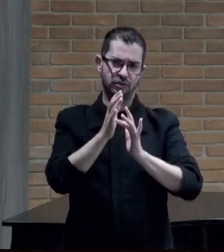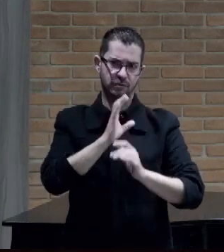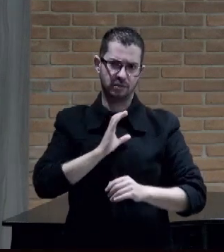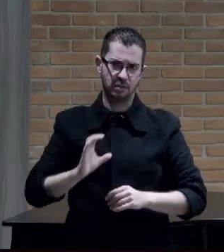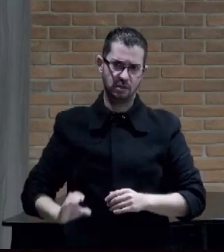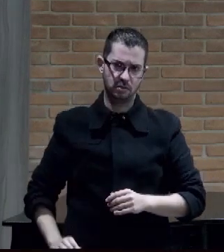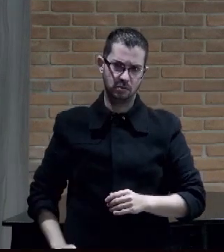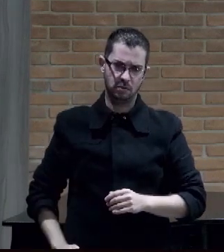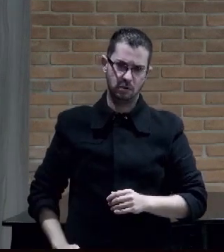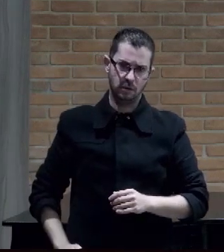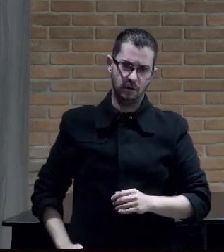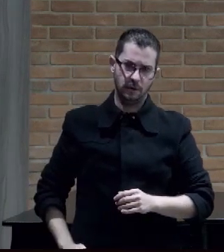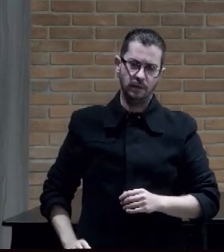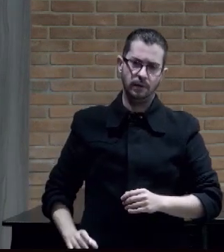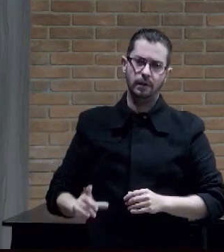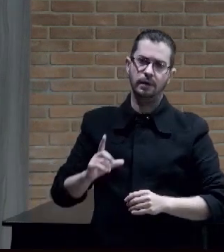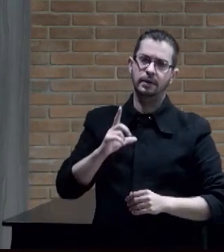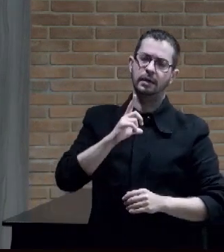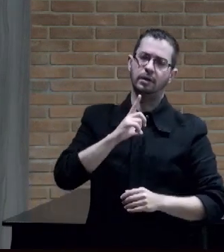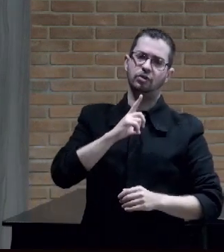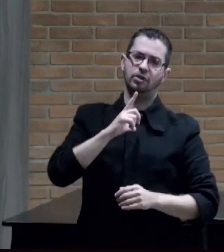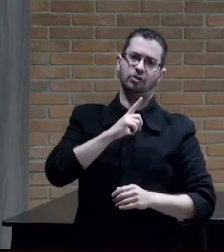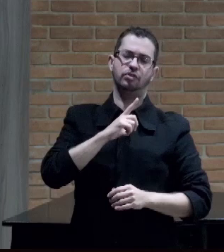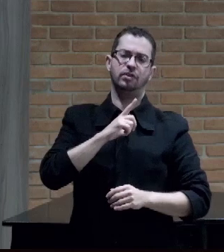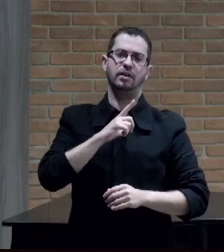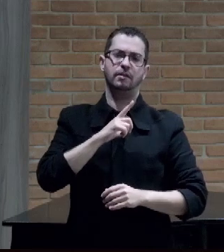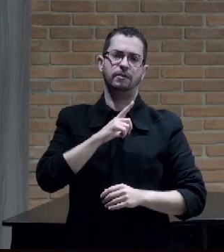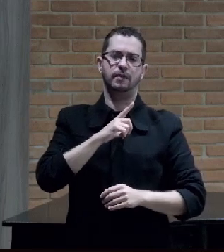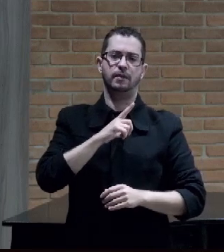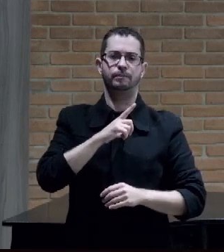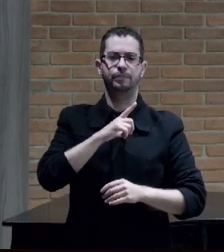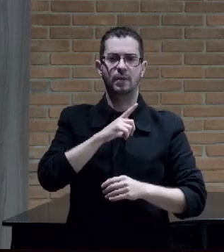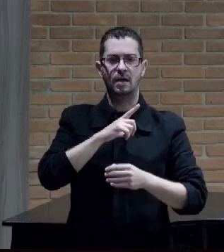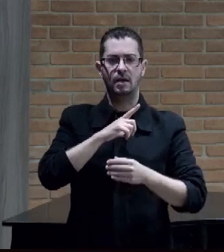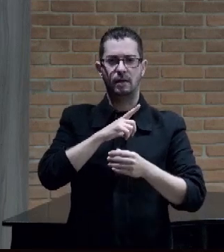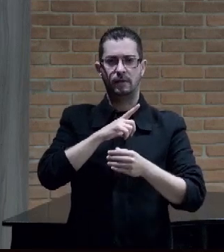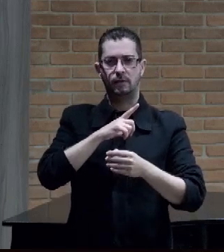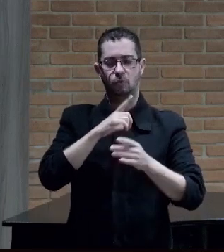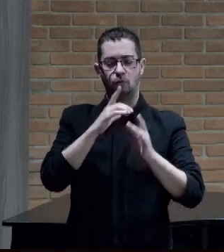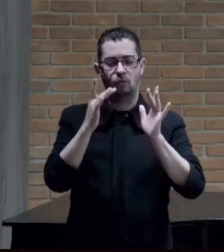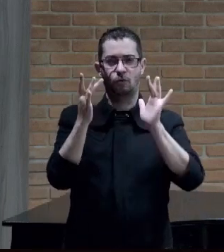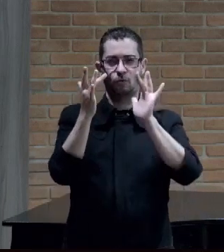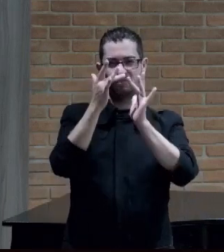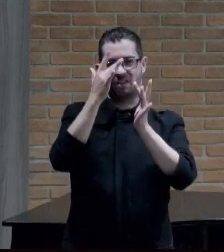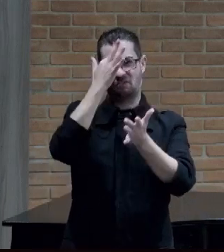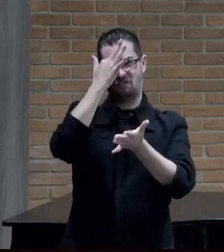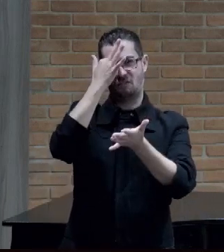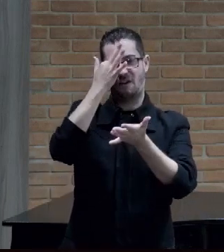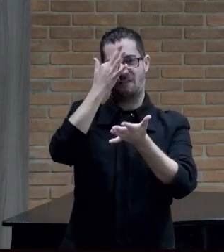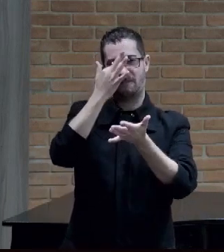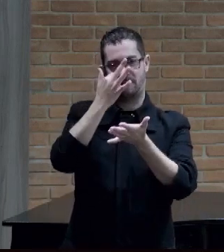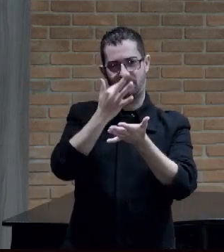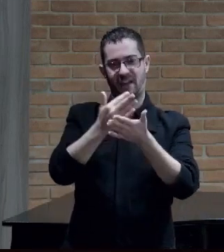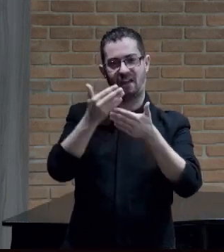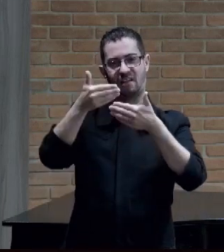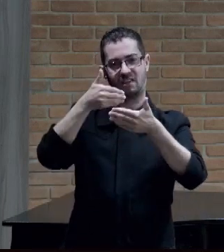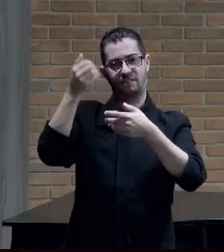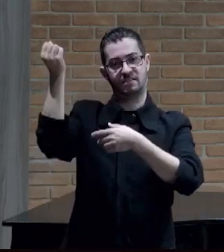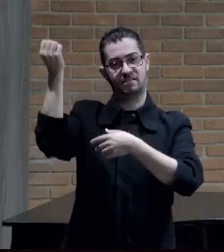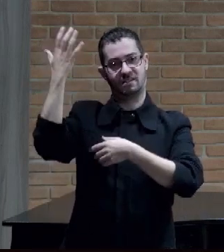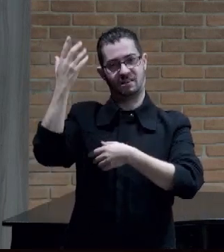quem obtivemos igualmente acesso, pela fé, a esta graça, na qual estamos firmes,